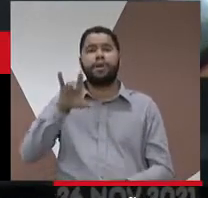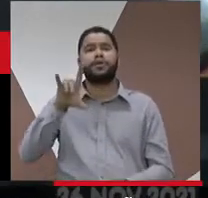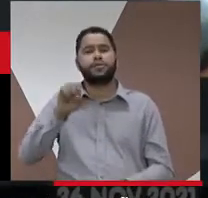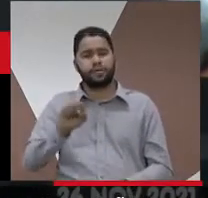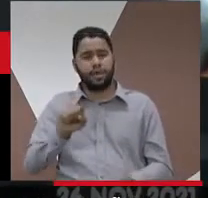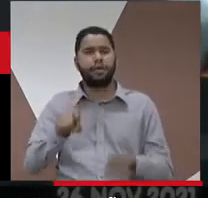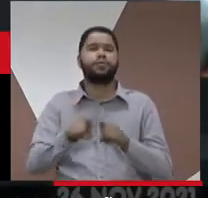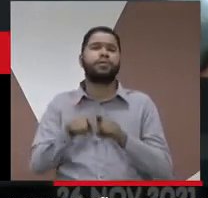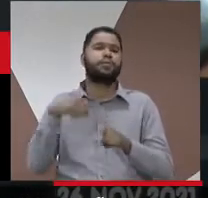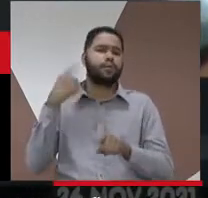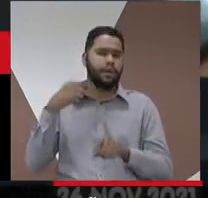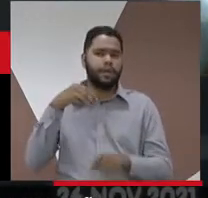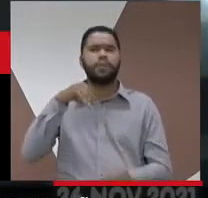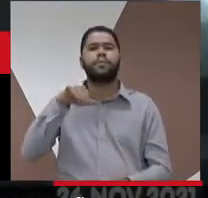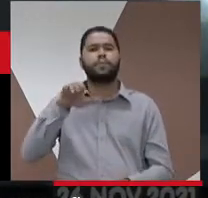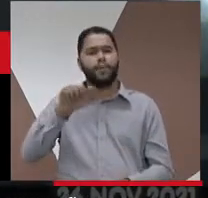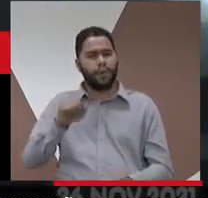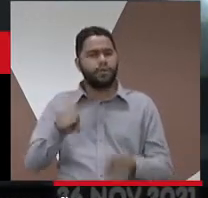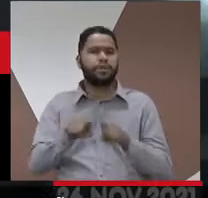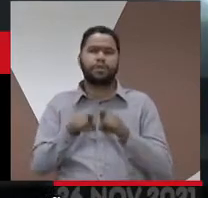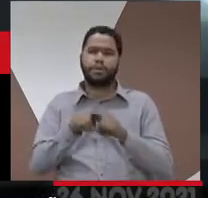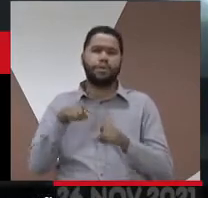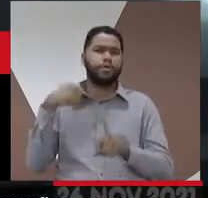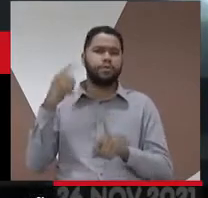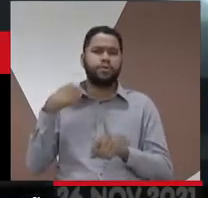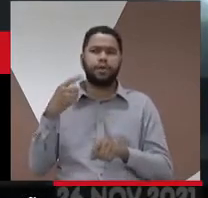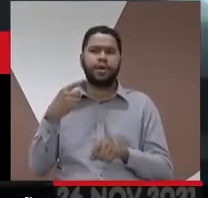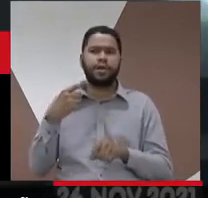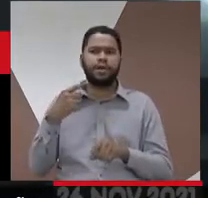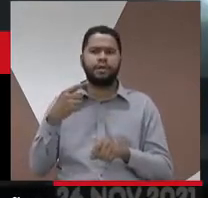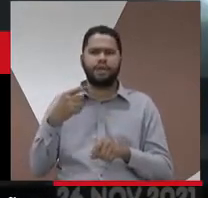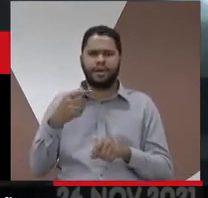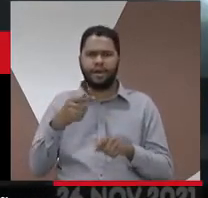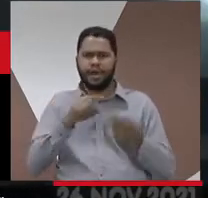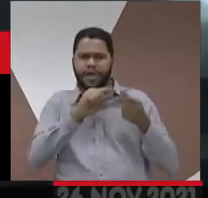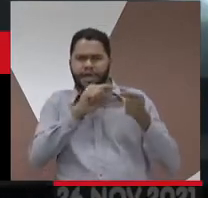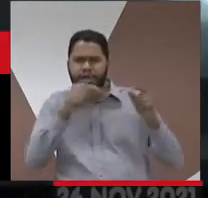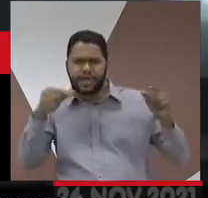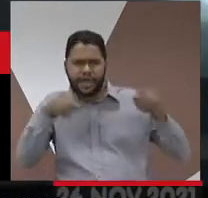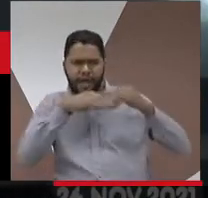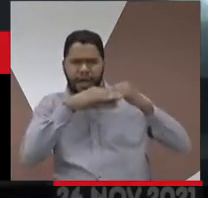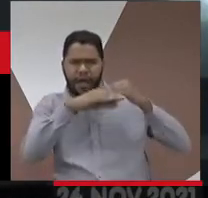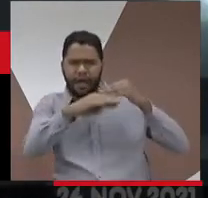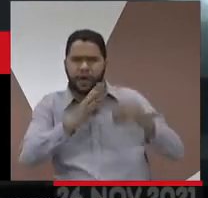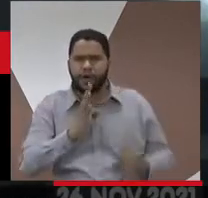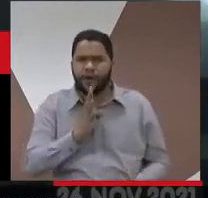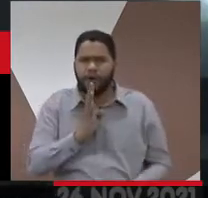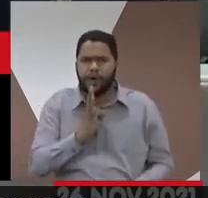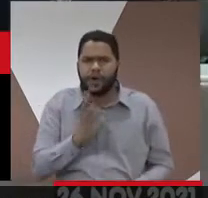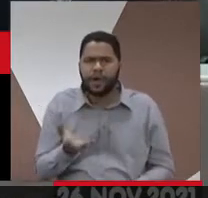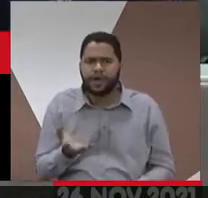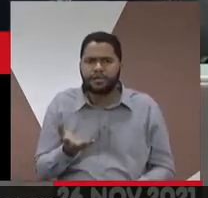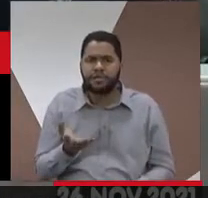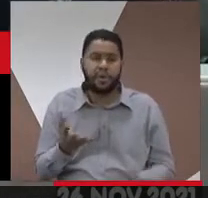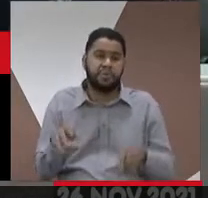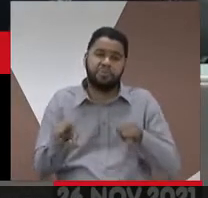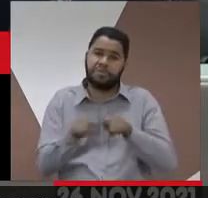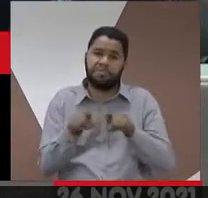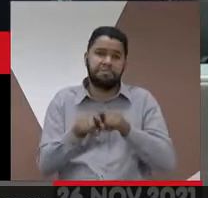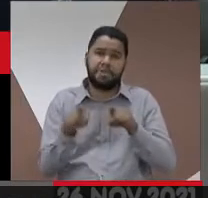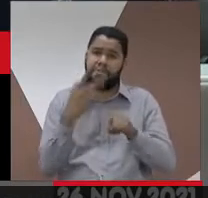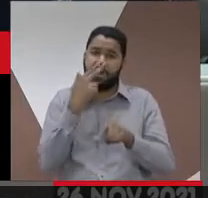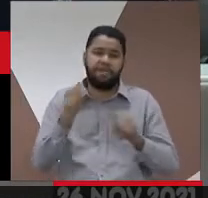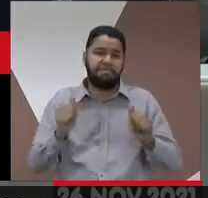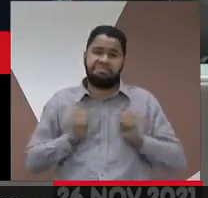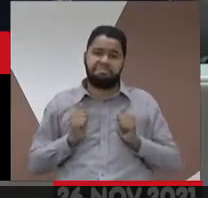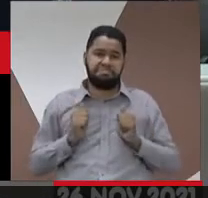a Mônica Salles é advogada. Eles não sabem nada de infraestrutura. Ou não se importam com ela.